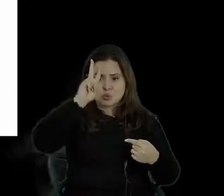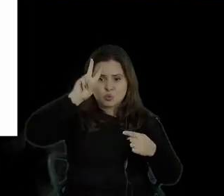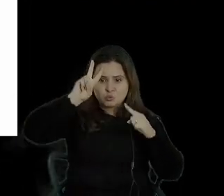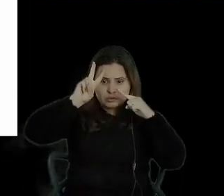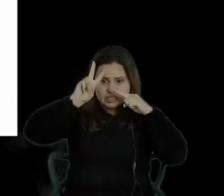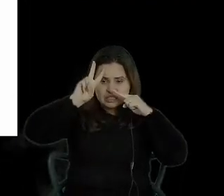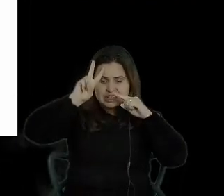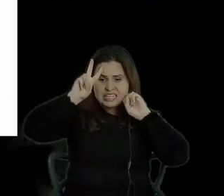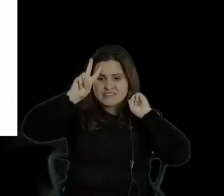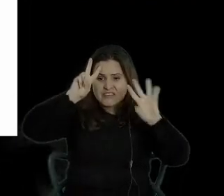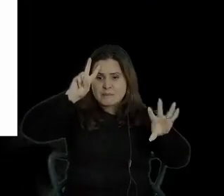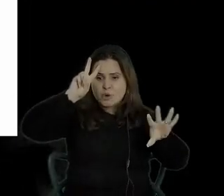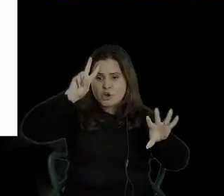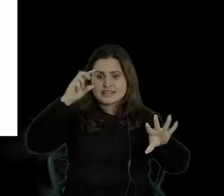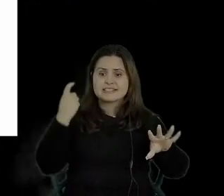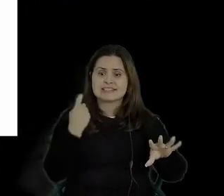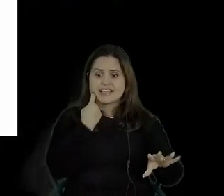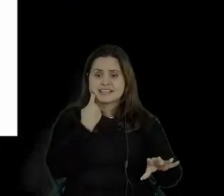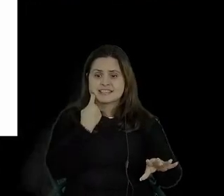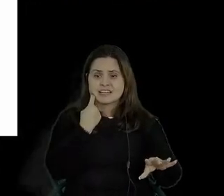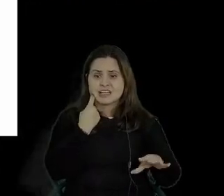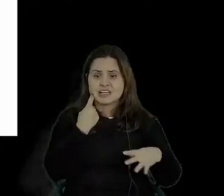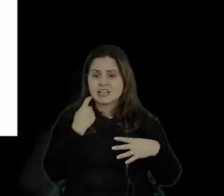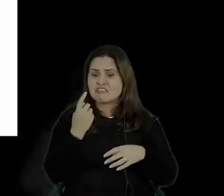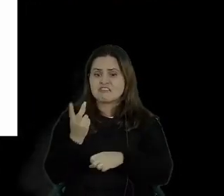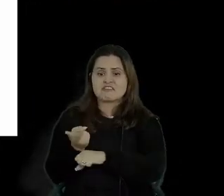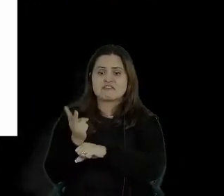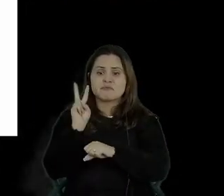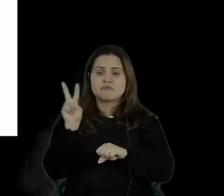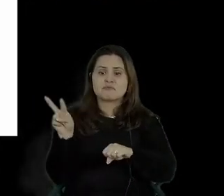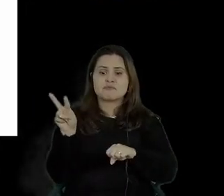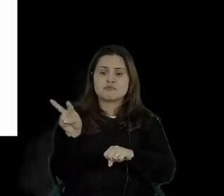na sexta-feira e não consegue ver os filhos.